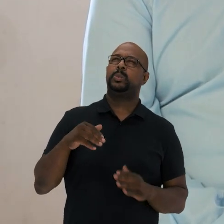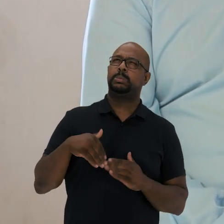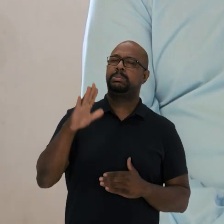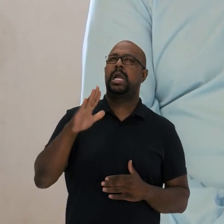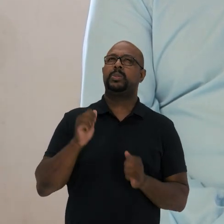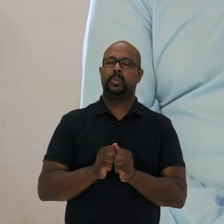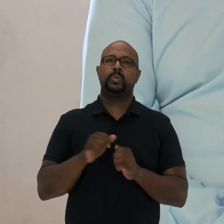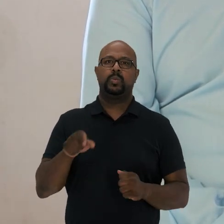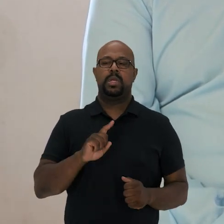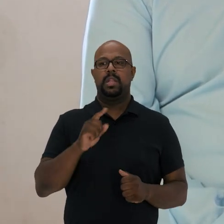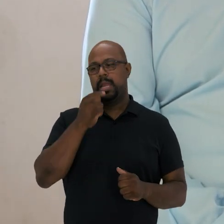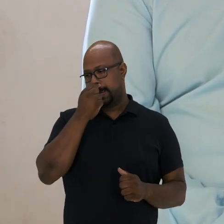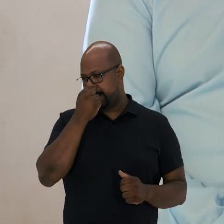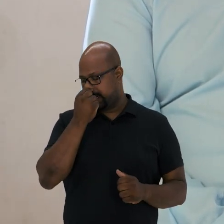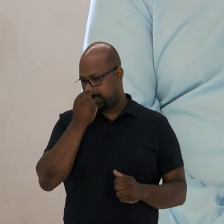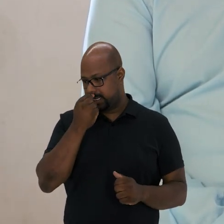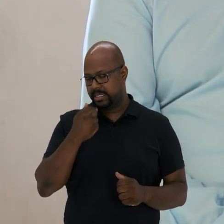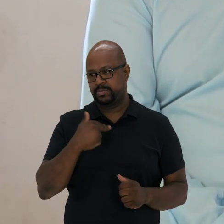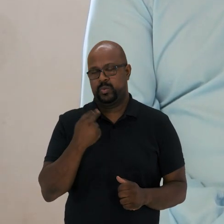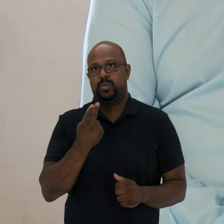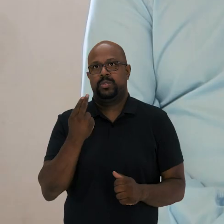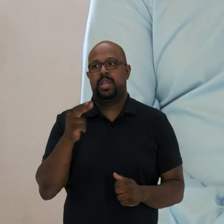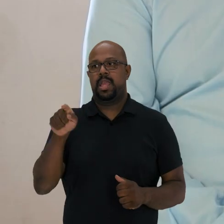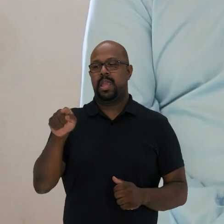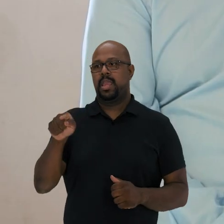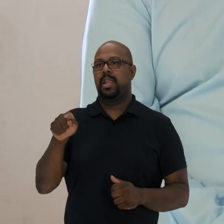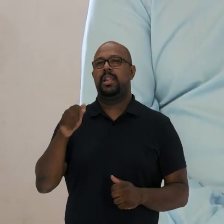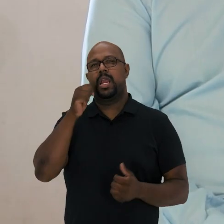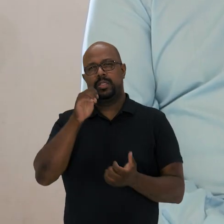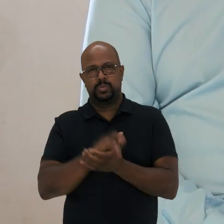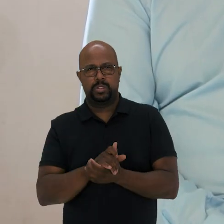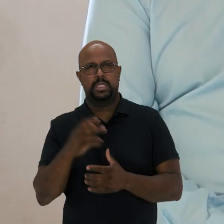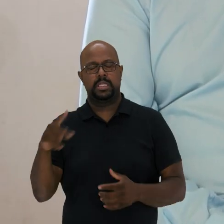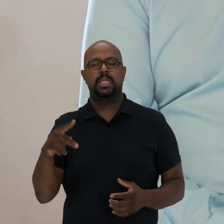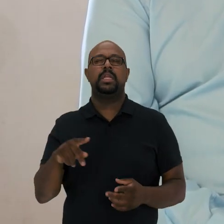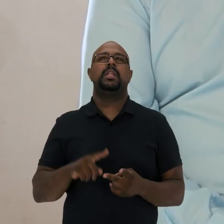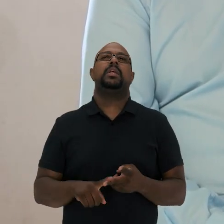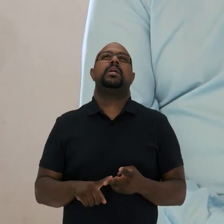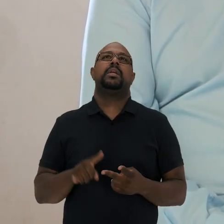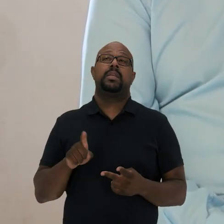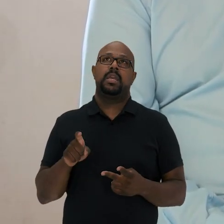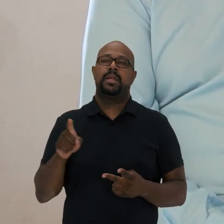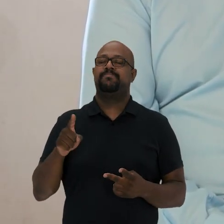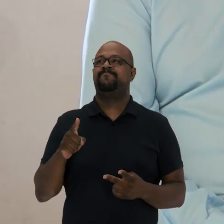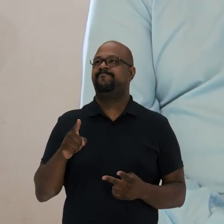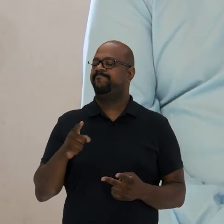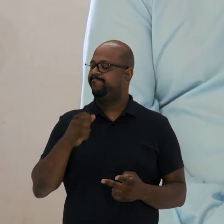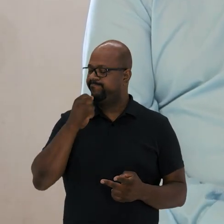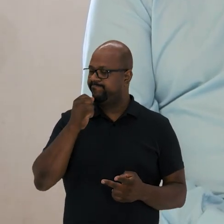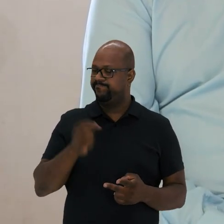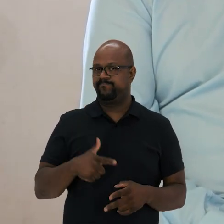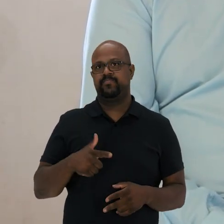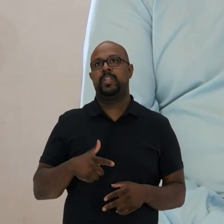mais que isso bravo com ele. Não tinha como. Ele, a esposa dele, né, que era uma